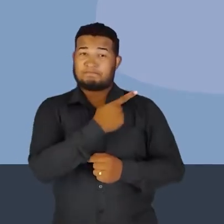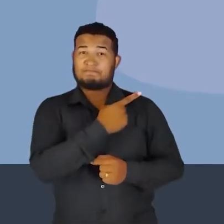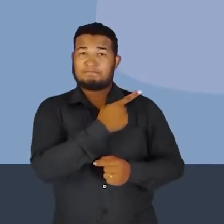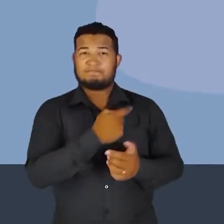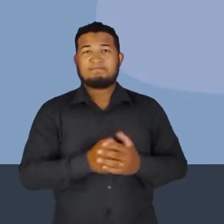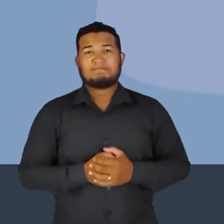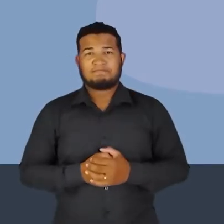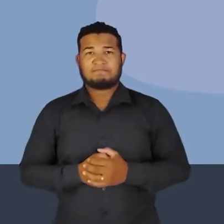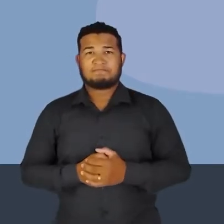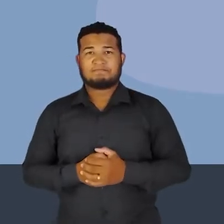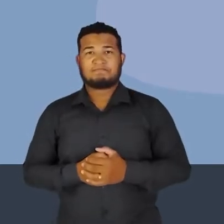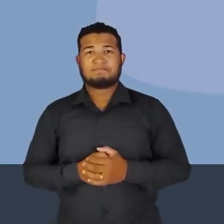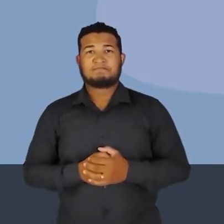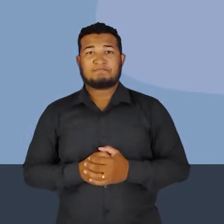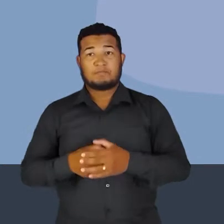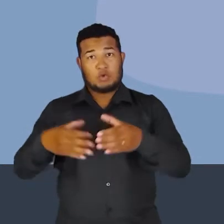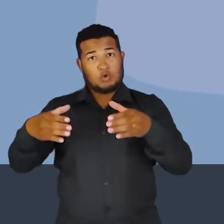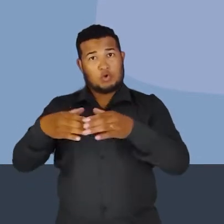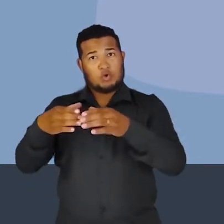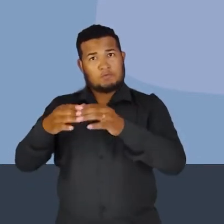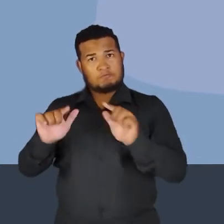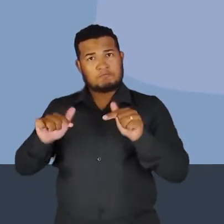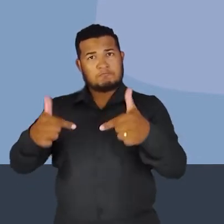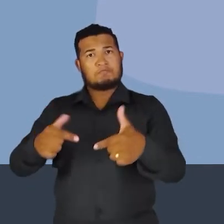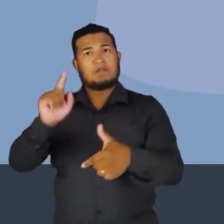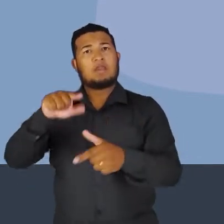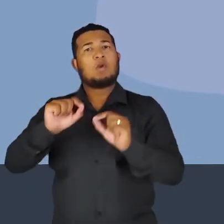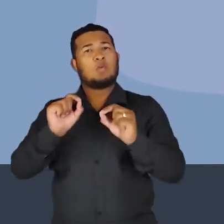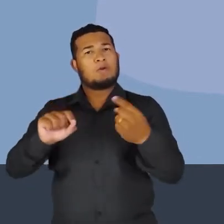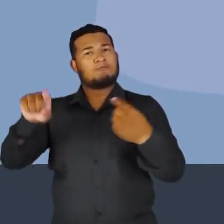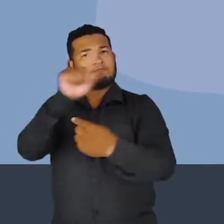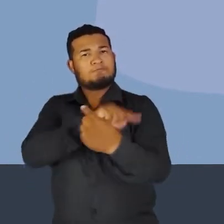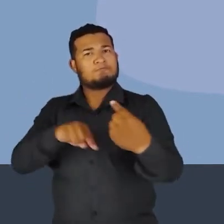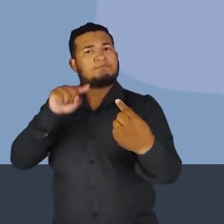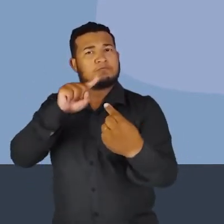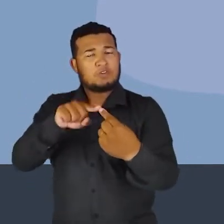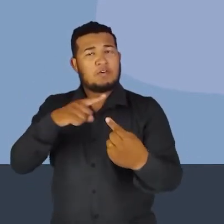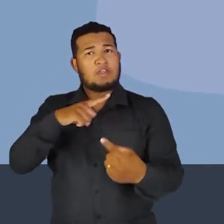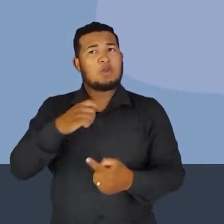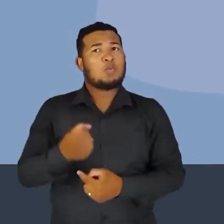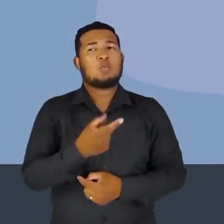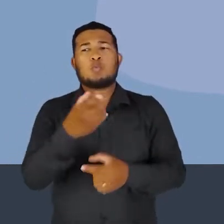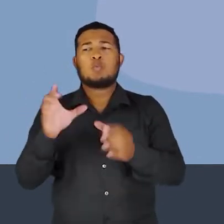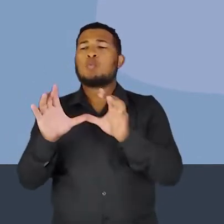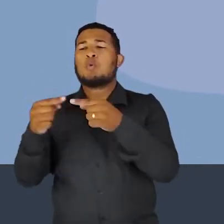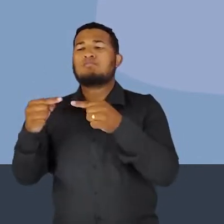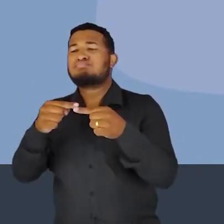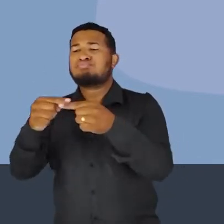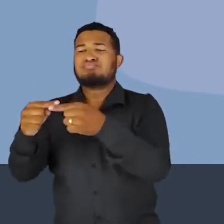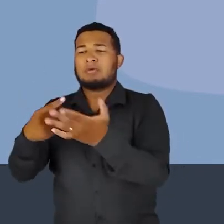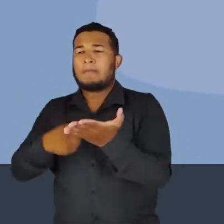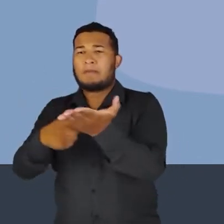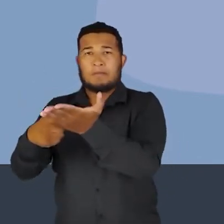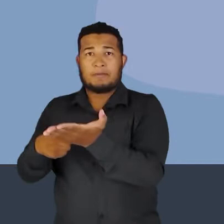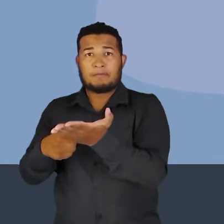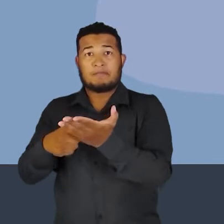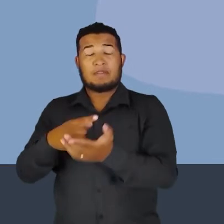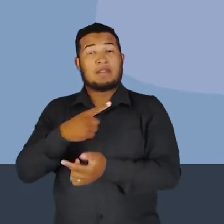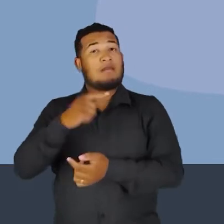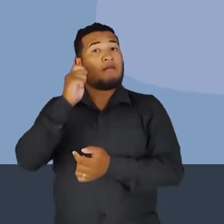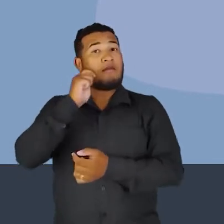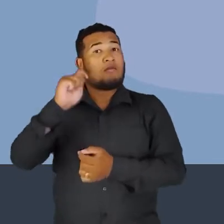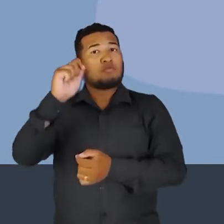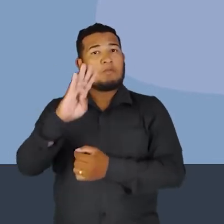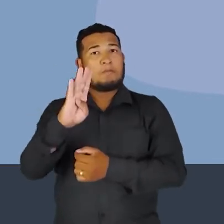Ação coletiva, então, é uma ação comum que visa atingir fins partilhados. Segundo Bentley, grupo